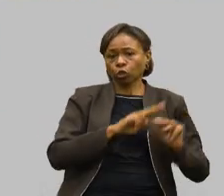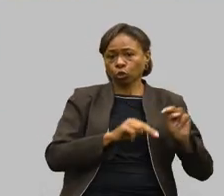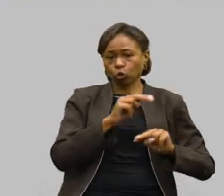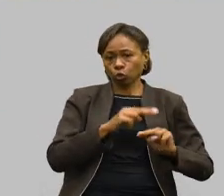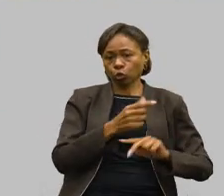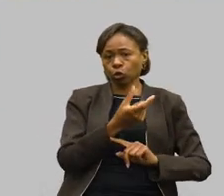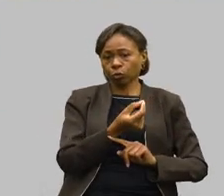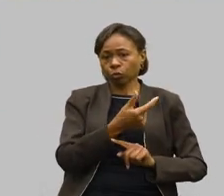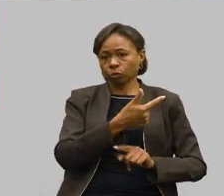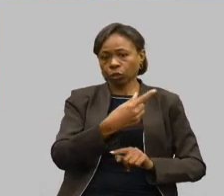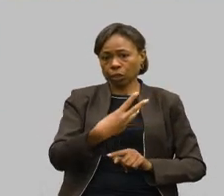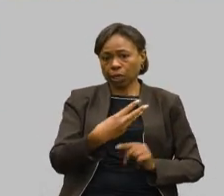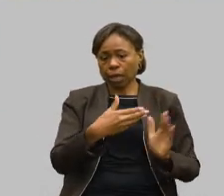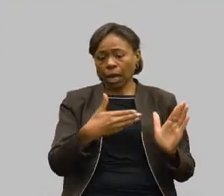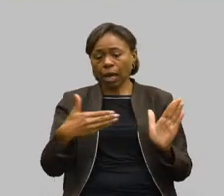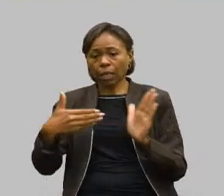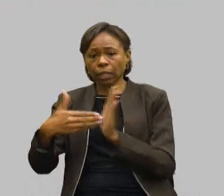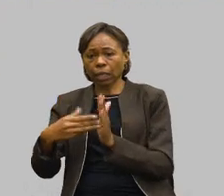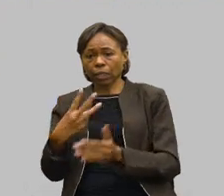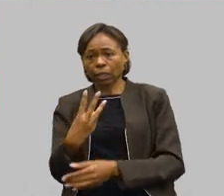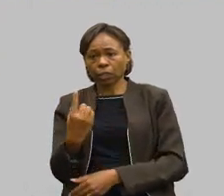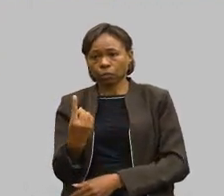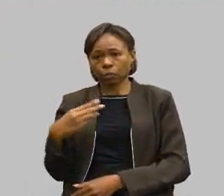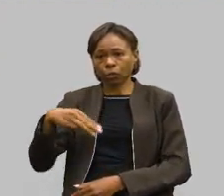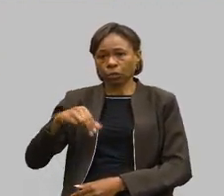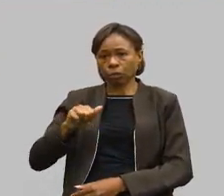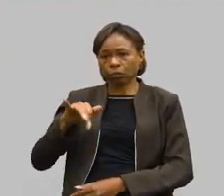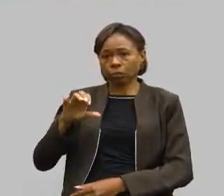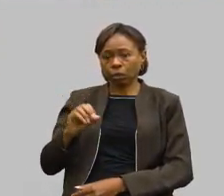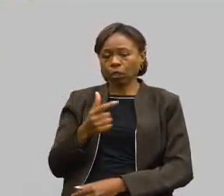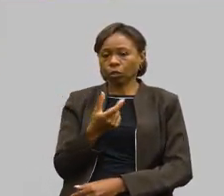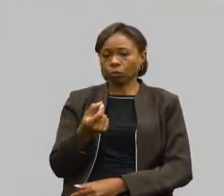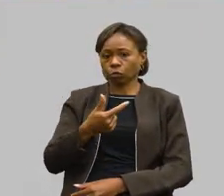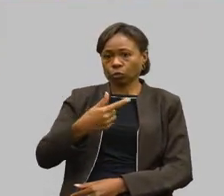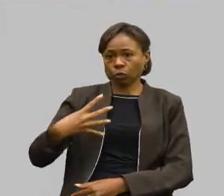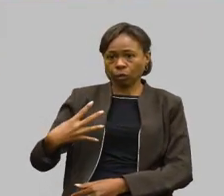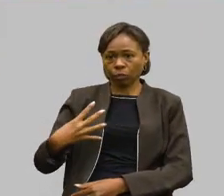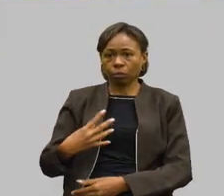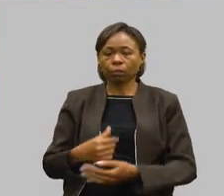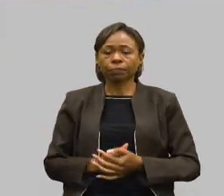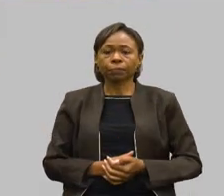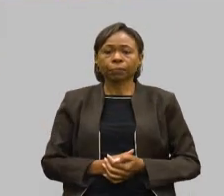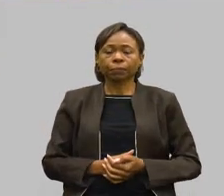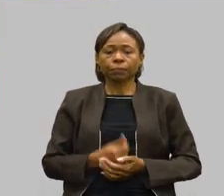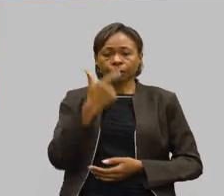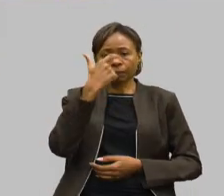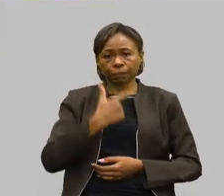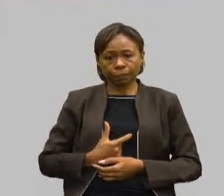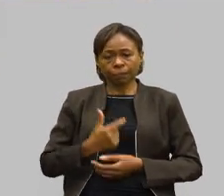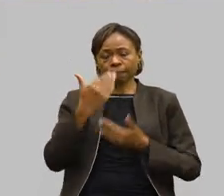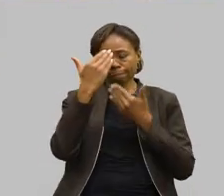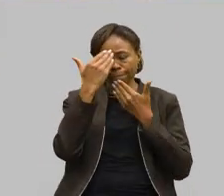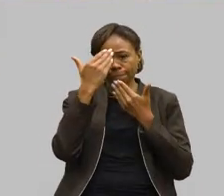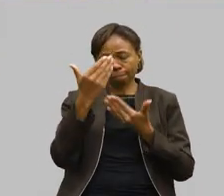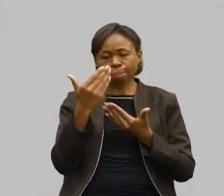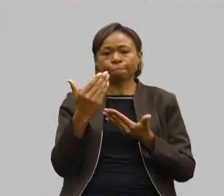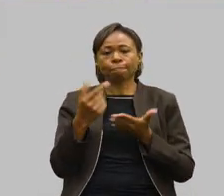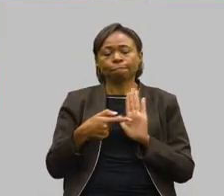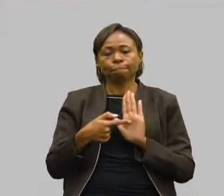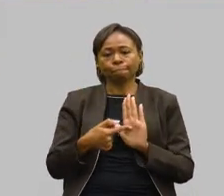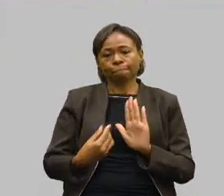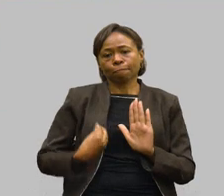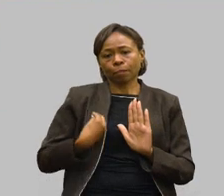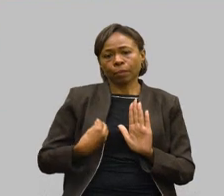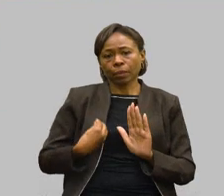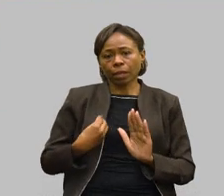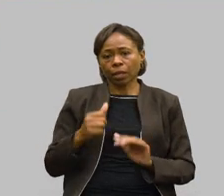2023 a 31 de maio de 2024. A presidência registra e agradece a presença da excelentíssima